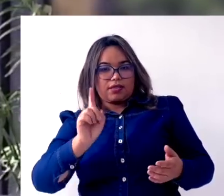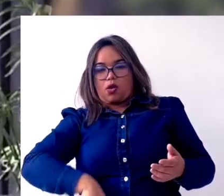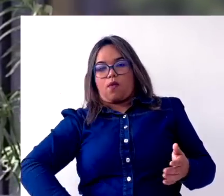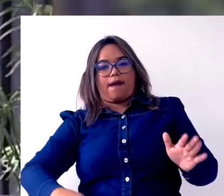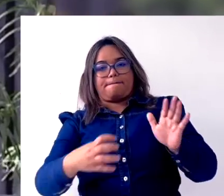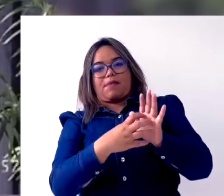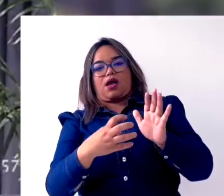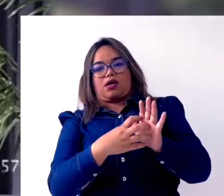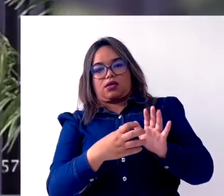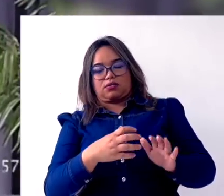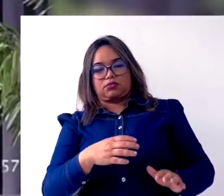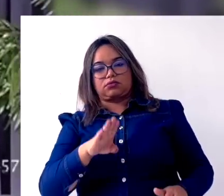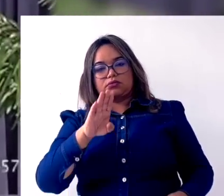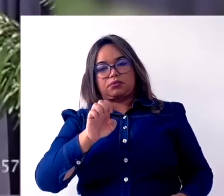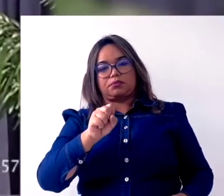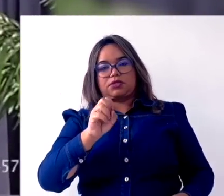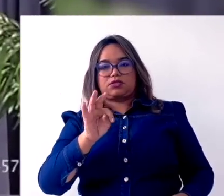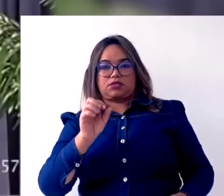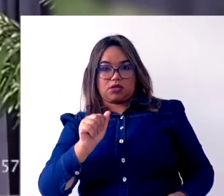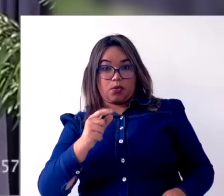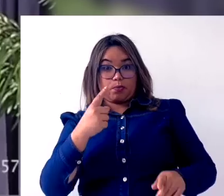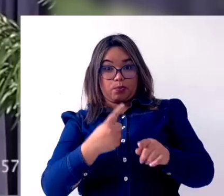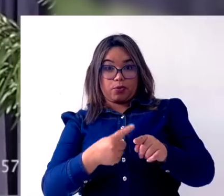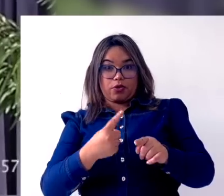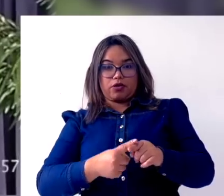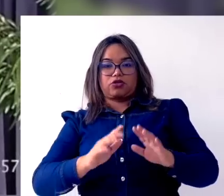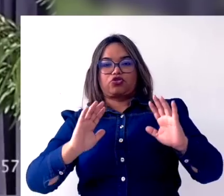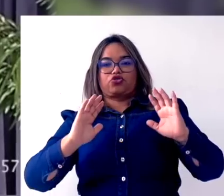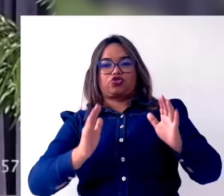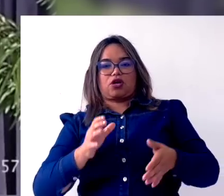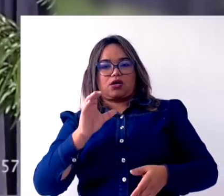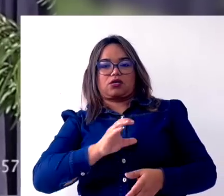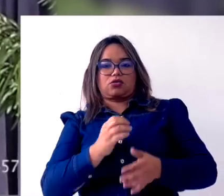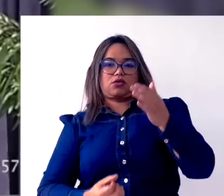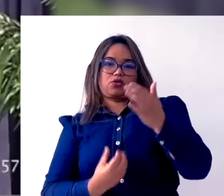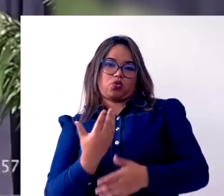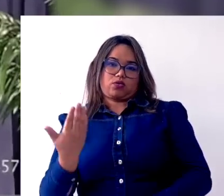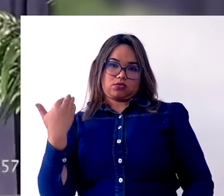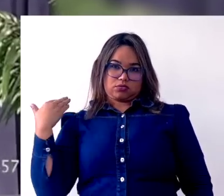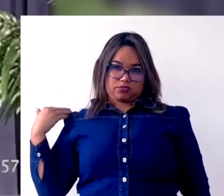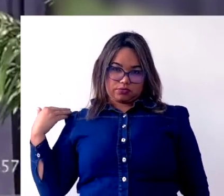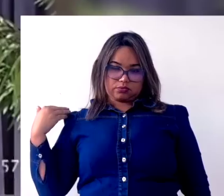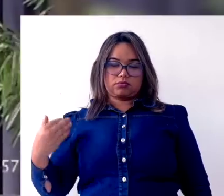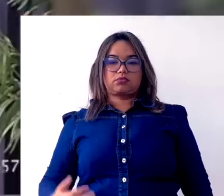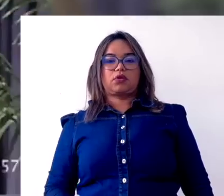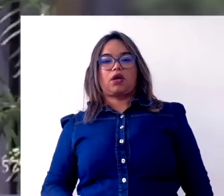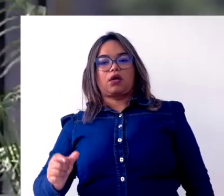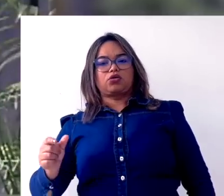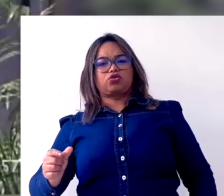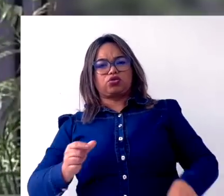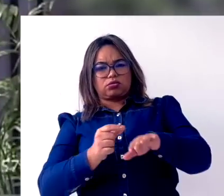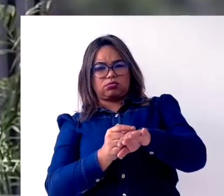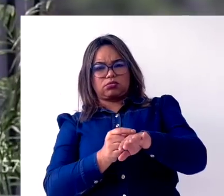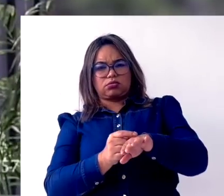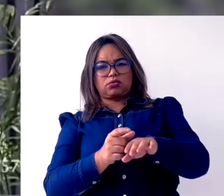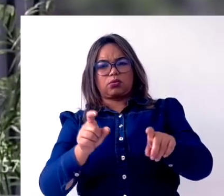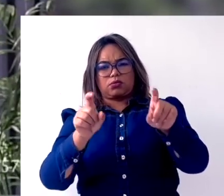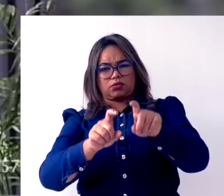besta, porque a marca da besta já foi definida como catolicismo. Será que um chip do computador mudou a lei de Deus? Sim ou